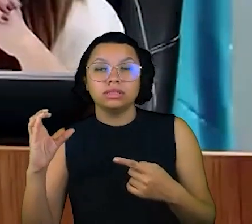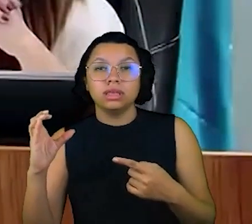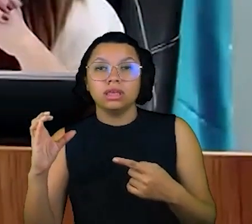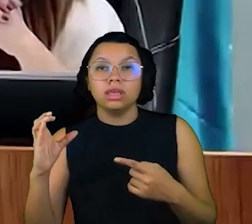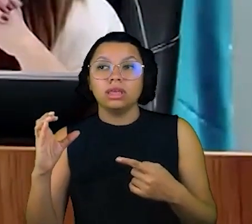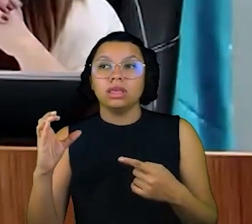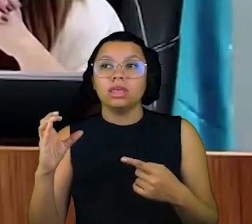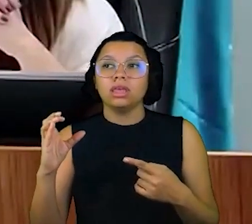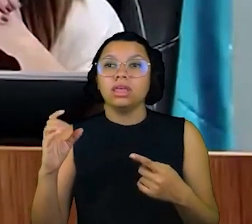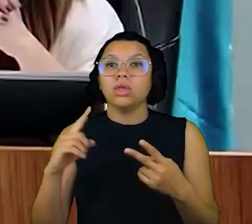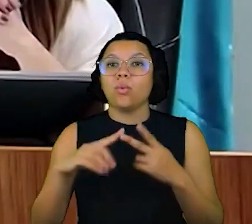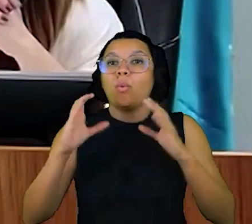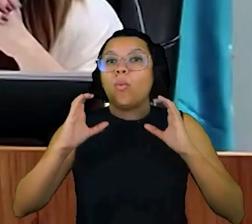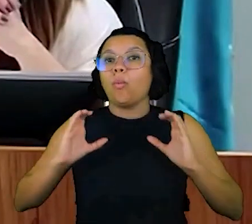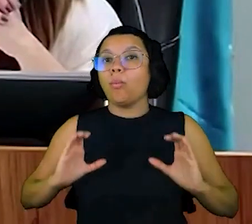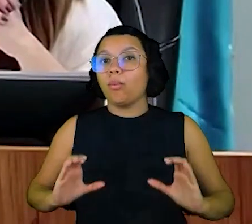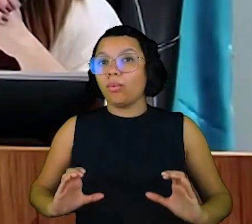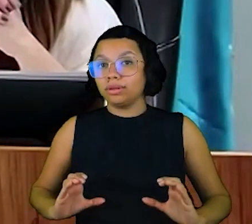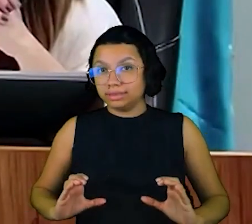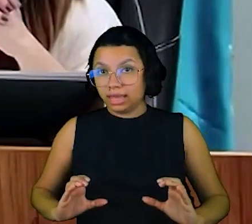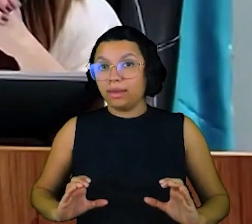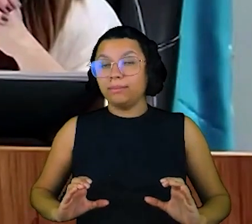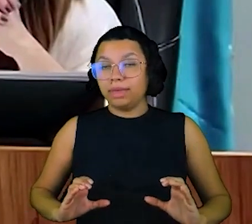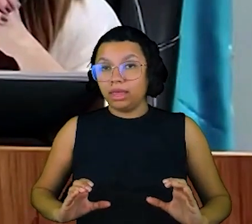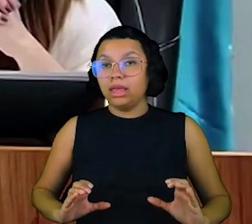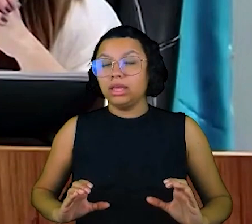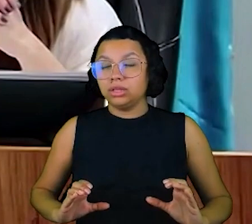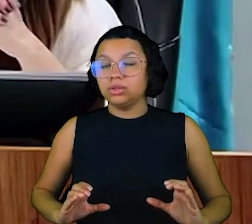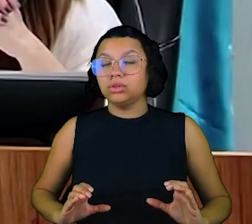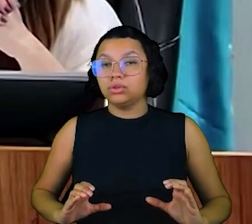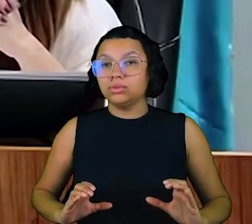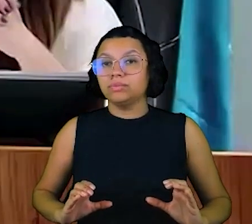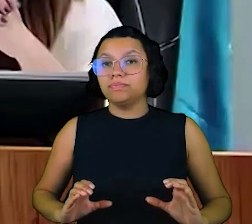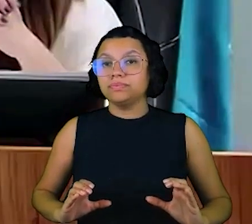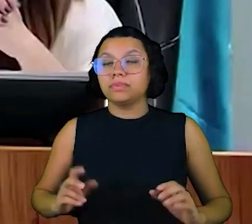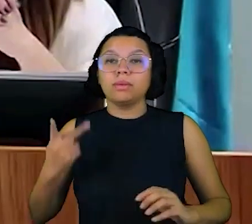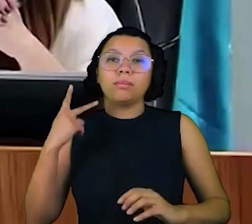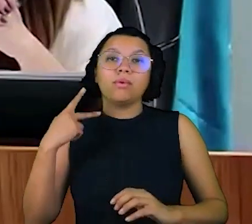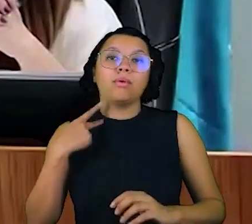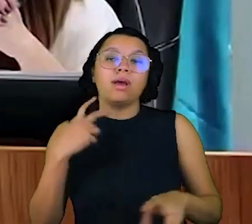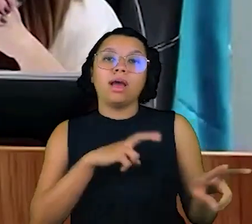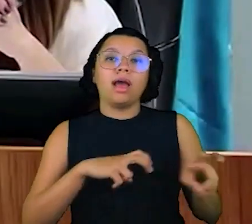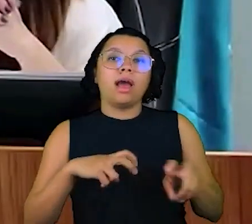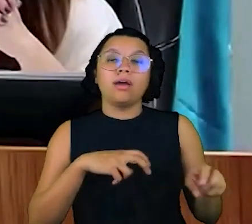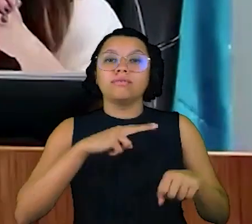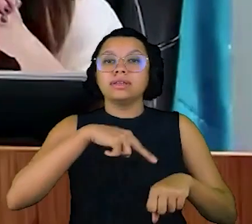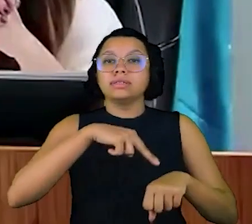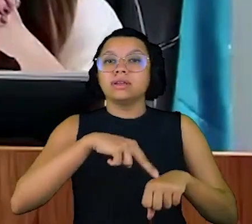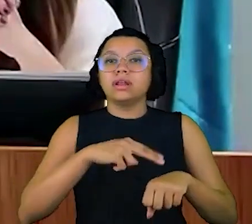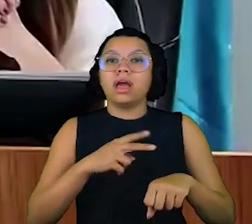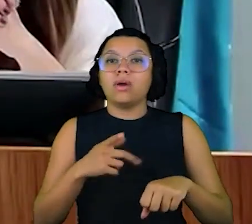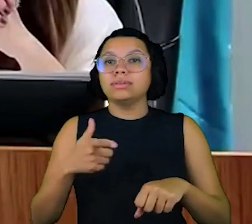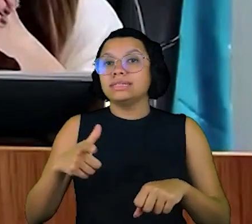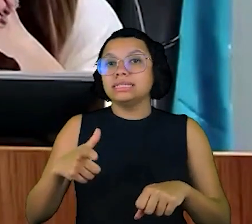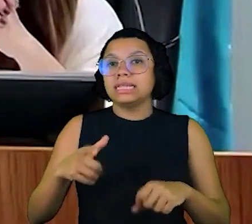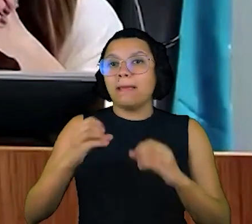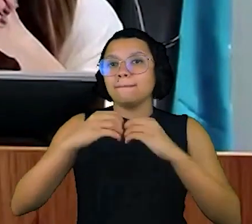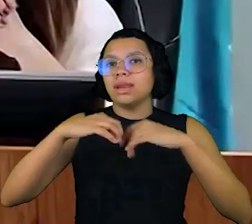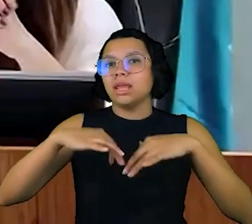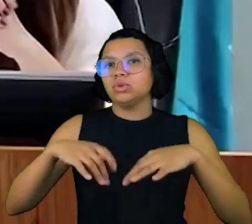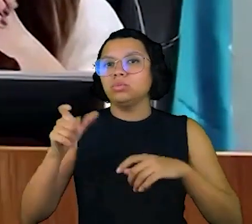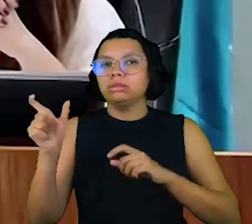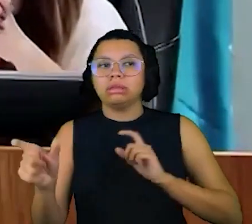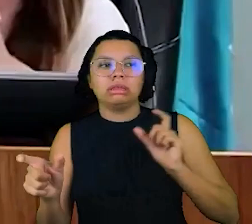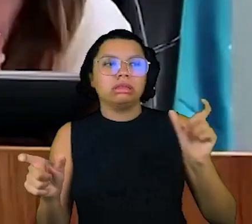o Código de Processo Civil e o comportamento, a redefinição comportamental da Procuradoria da Fazenda Nacional,